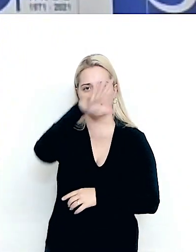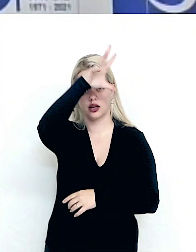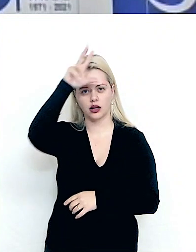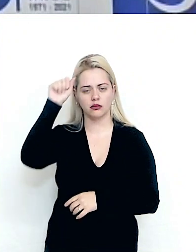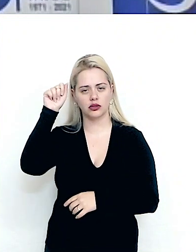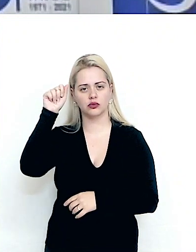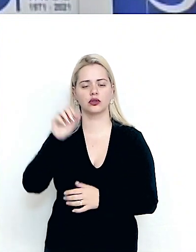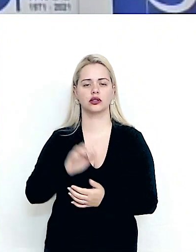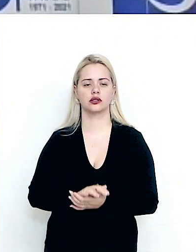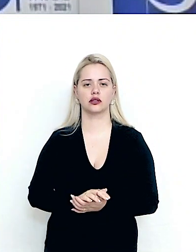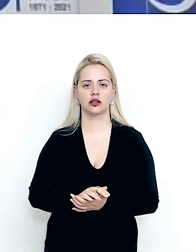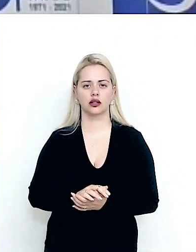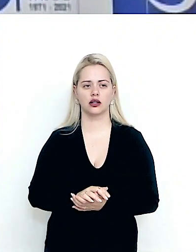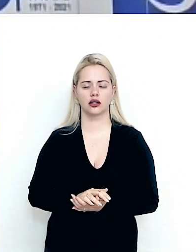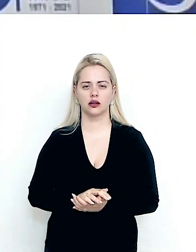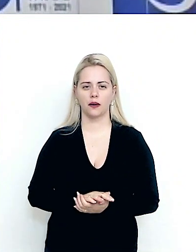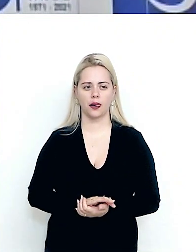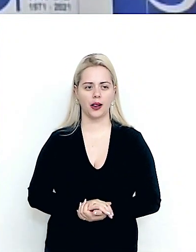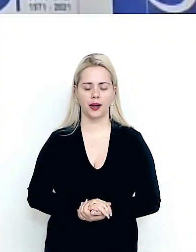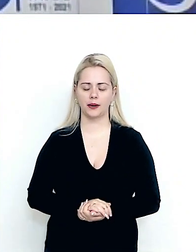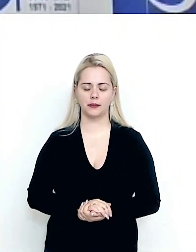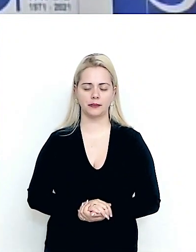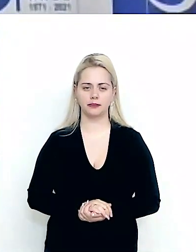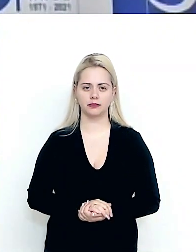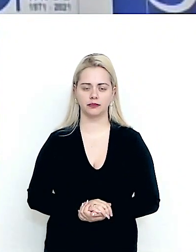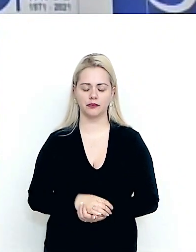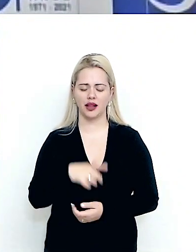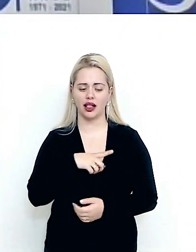há questões que o governo ambientais que o governo está enfrentando.